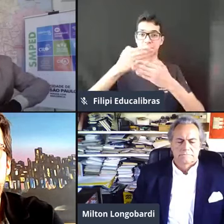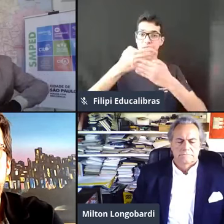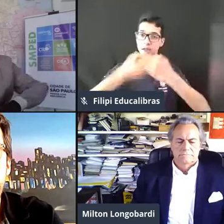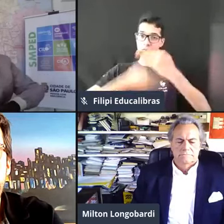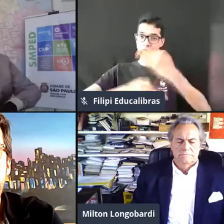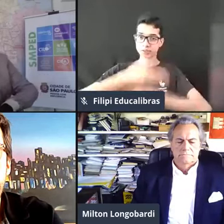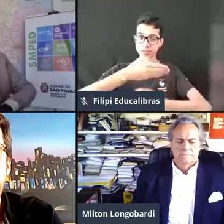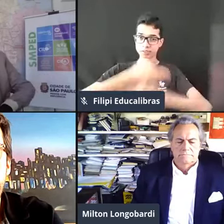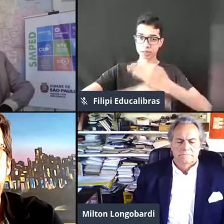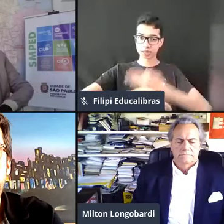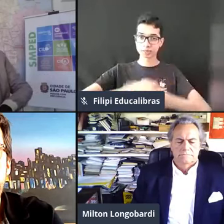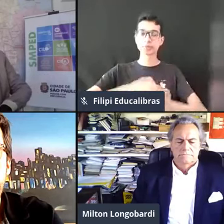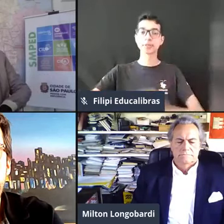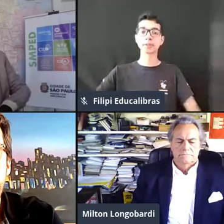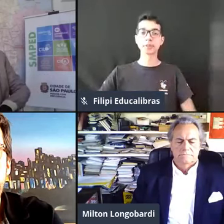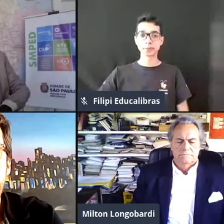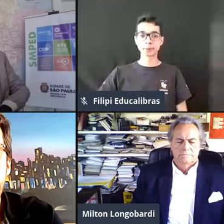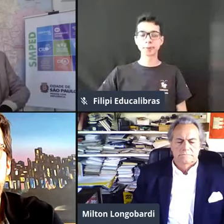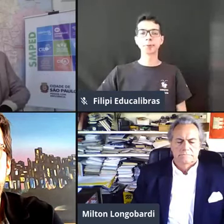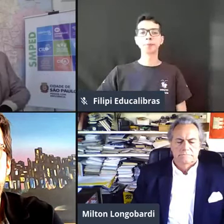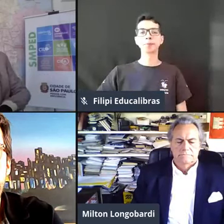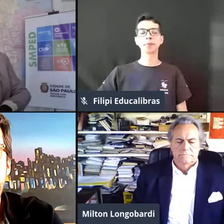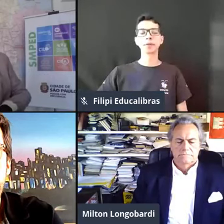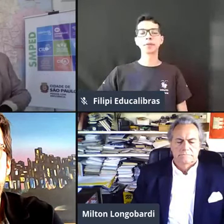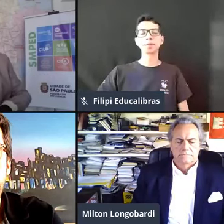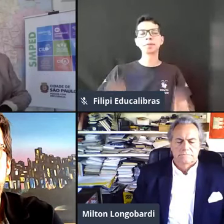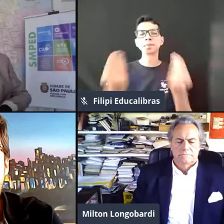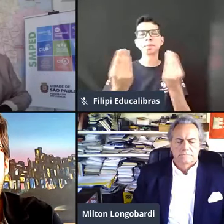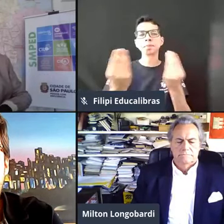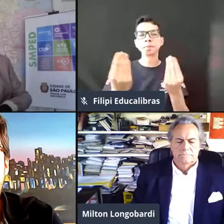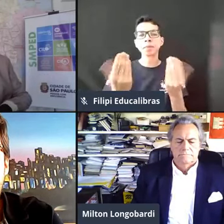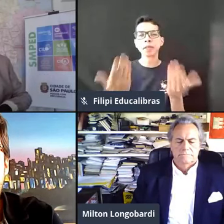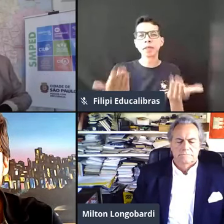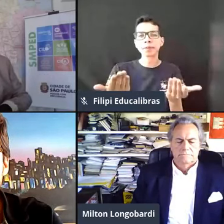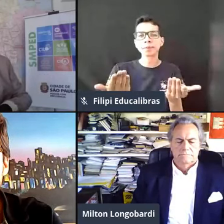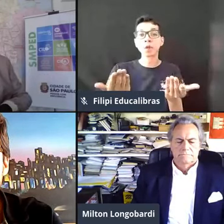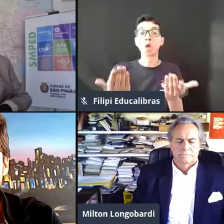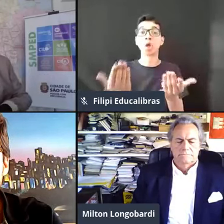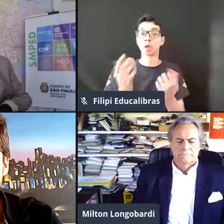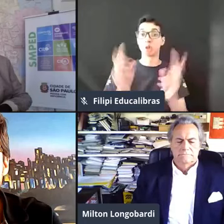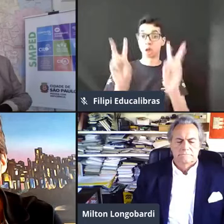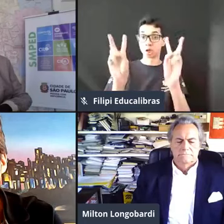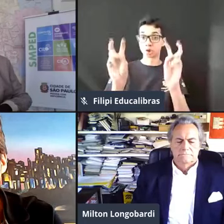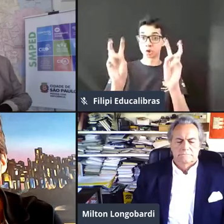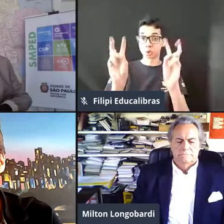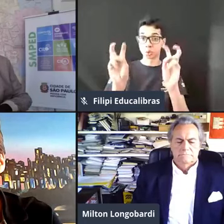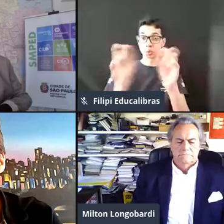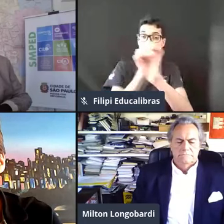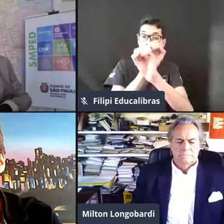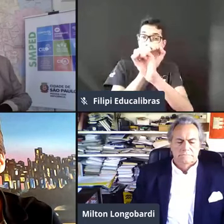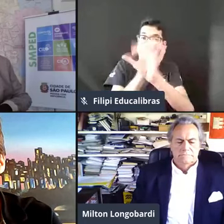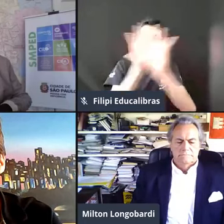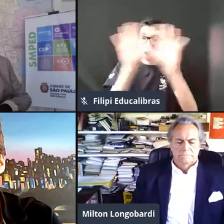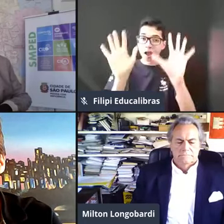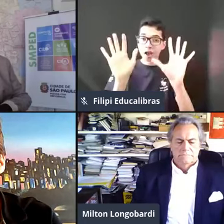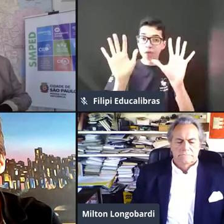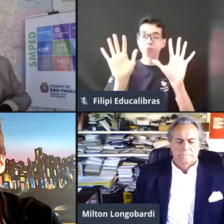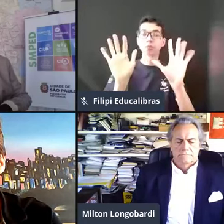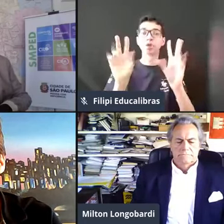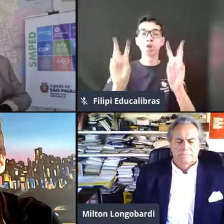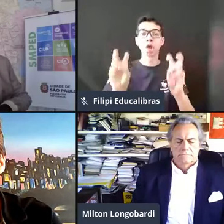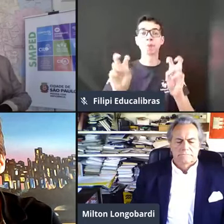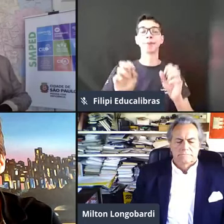em cima de uma pauta muito clara pela acessibilidade, a gente conseguir não